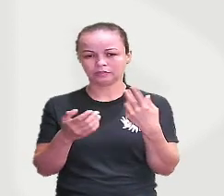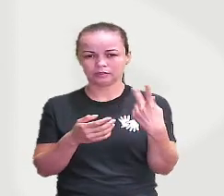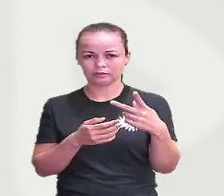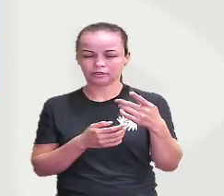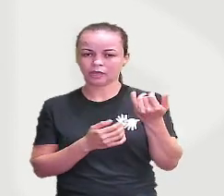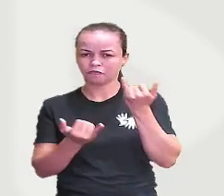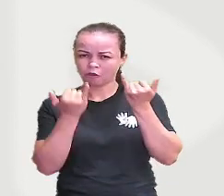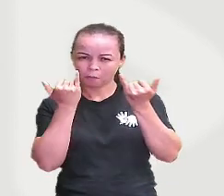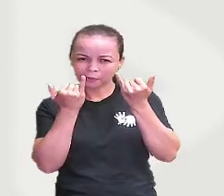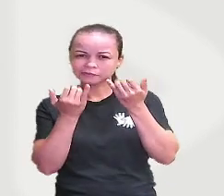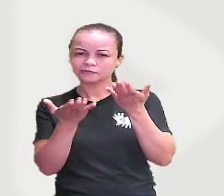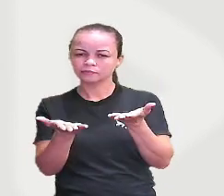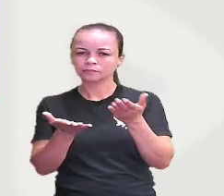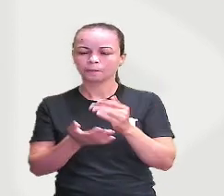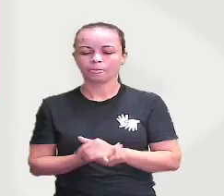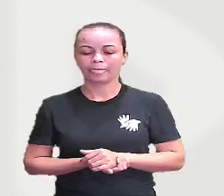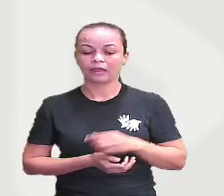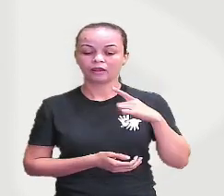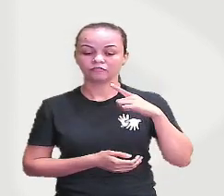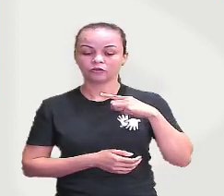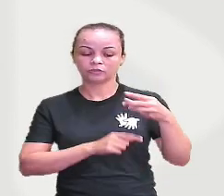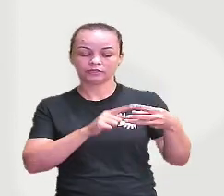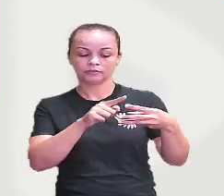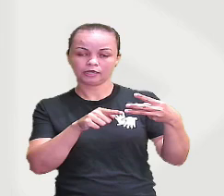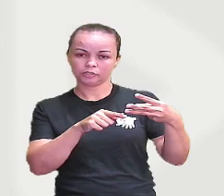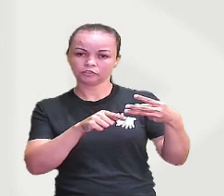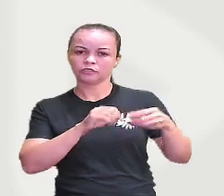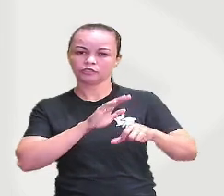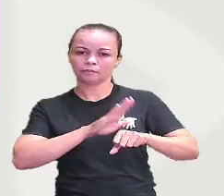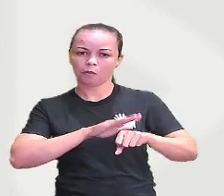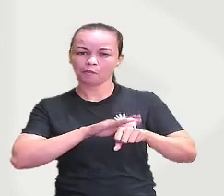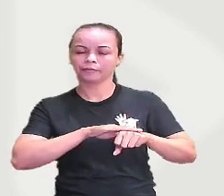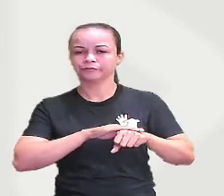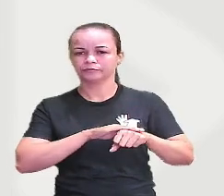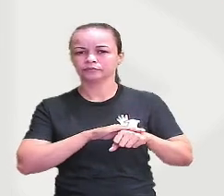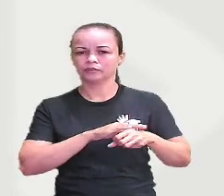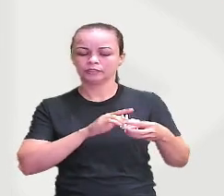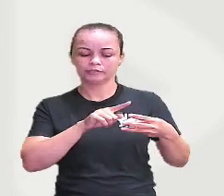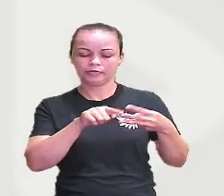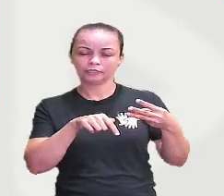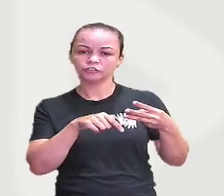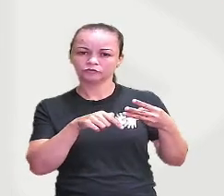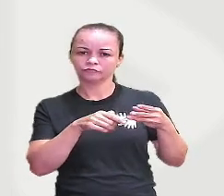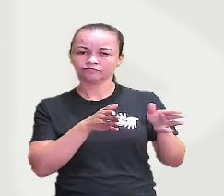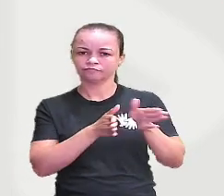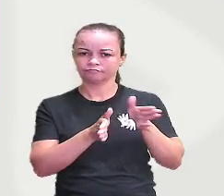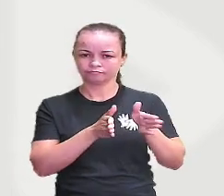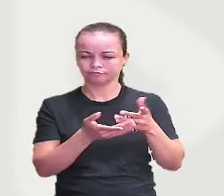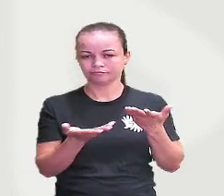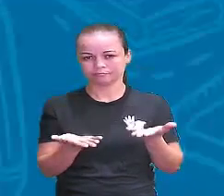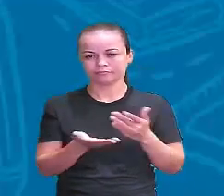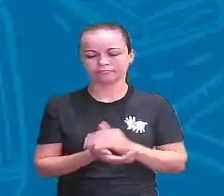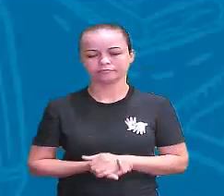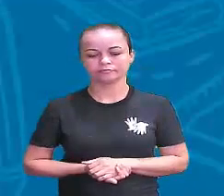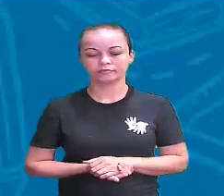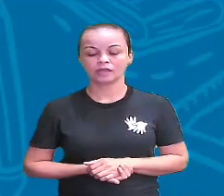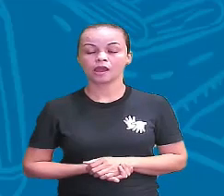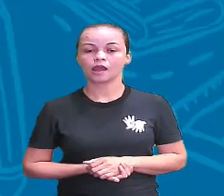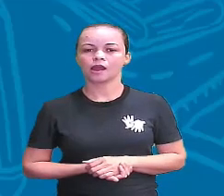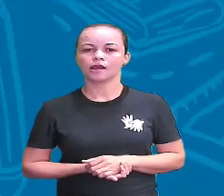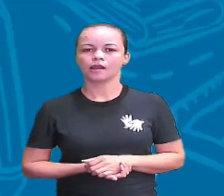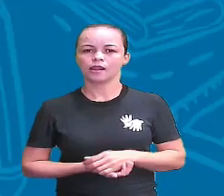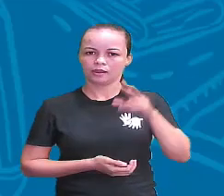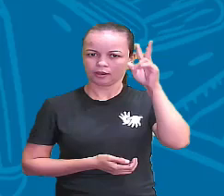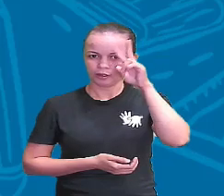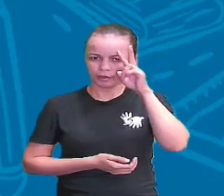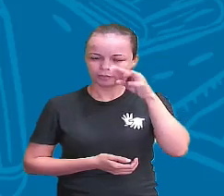essa informação, ela vai ter 3 grandes momentos, ou melhor, vai ter 3 grandes fases. Lembre-se, 3 fases.